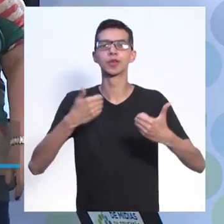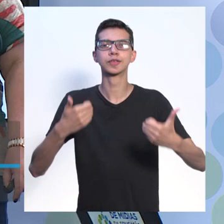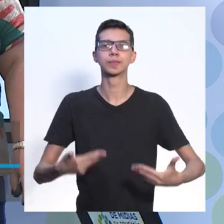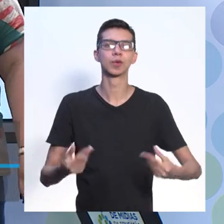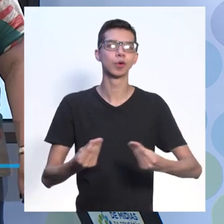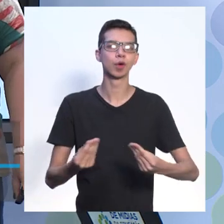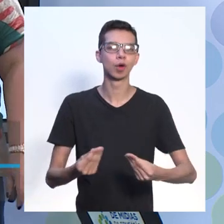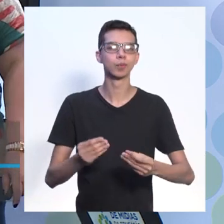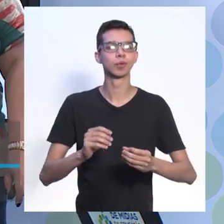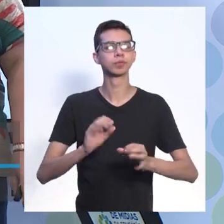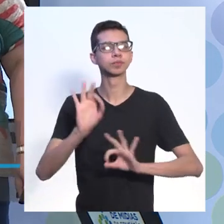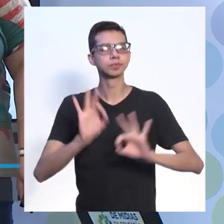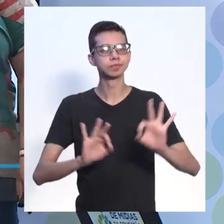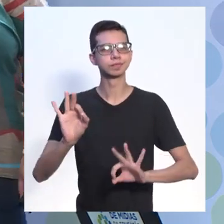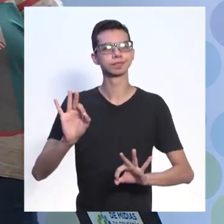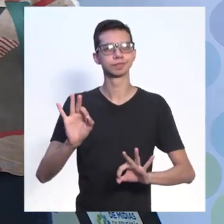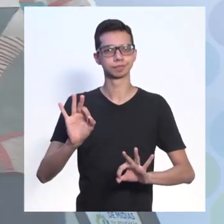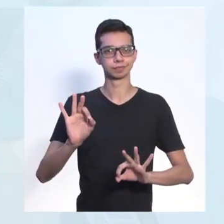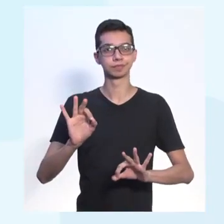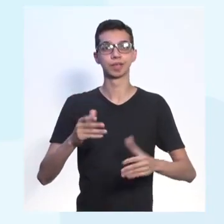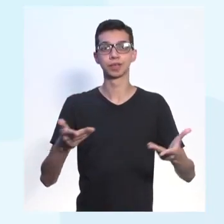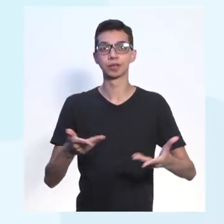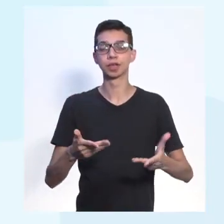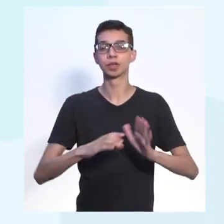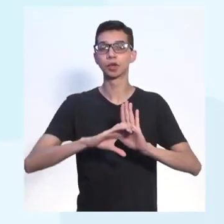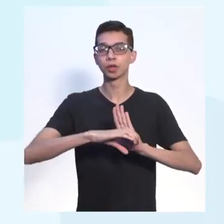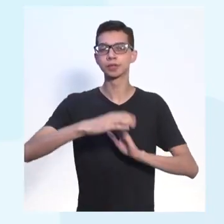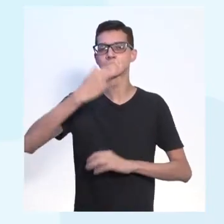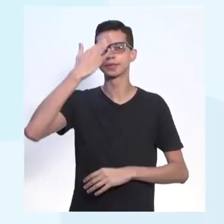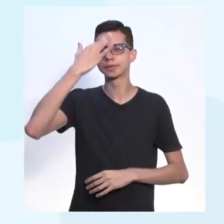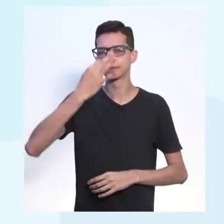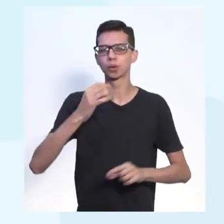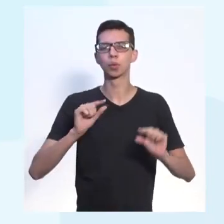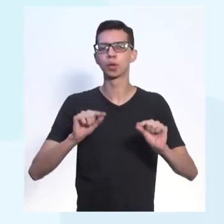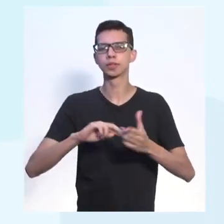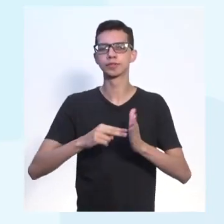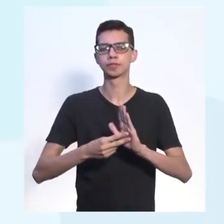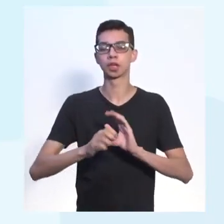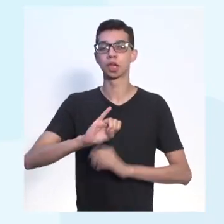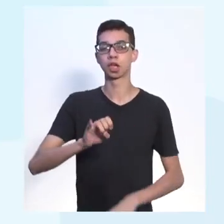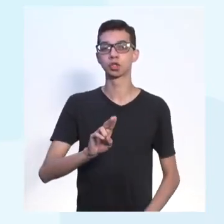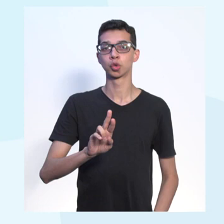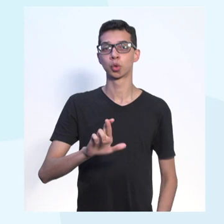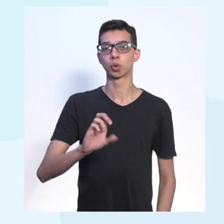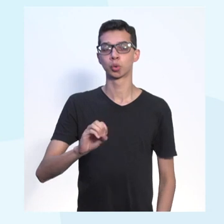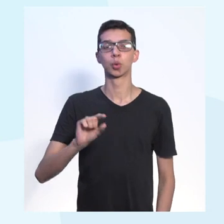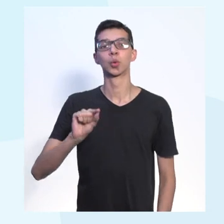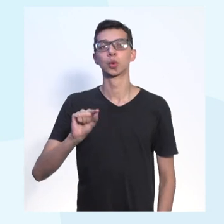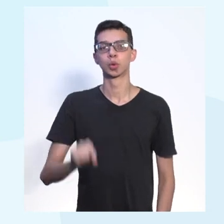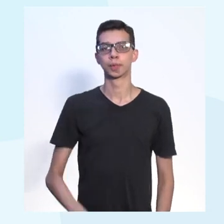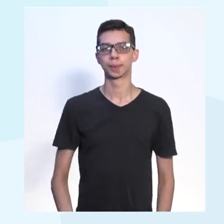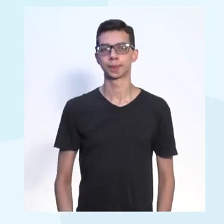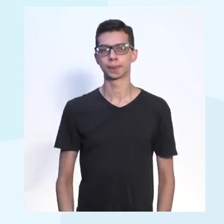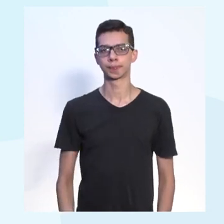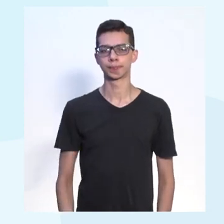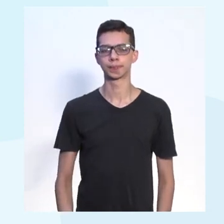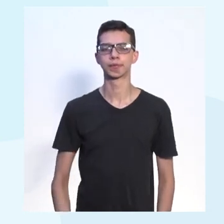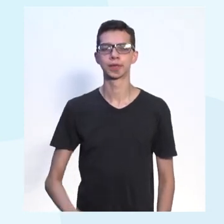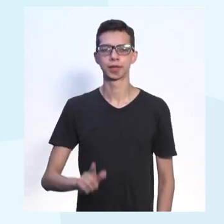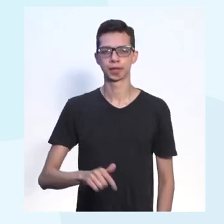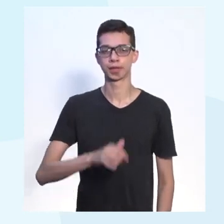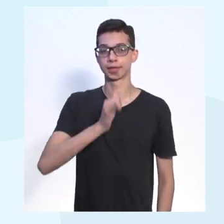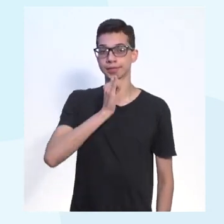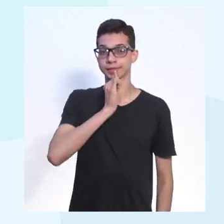vamos conceituar isso. Então, vamos entender o que é juro. Juro é um tipo de uma